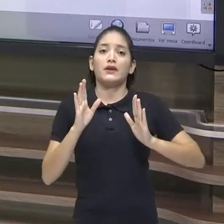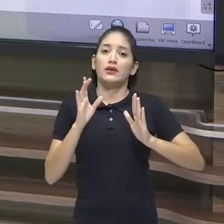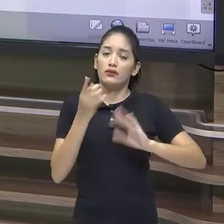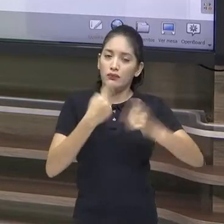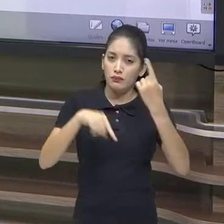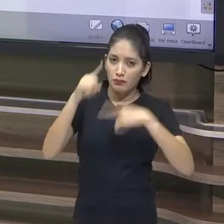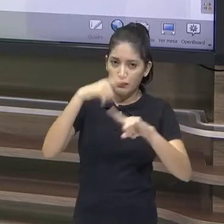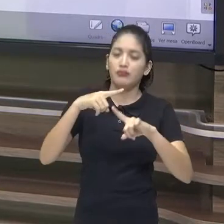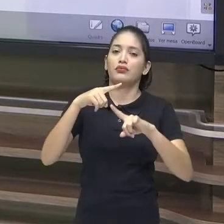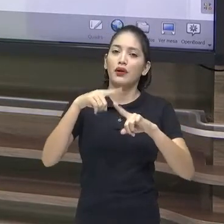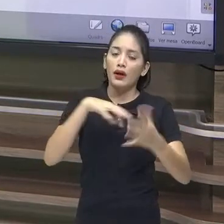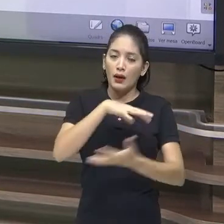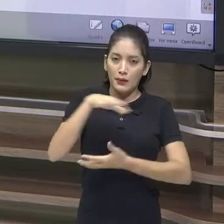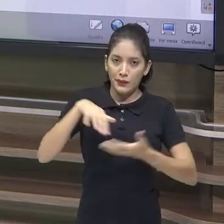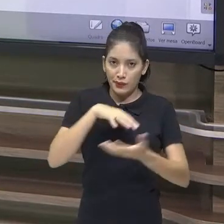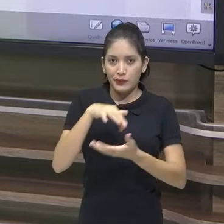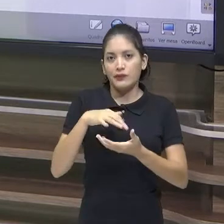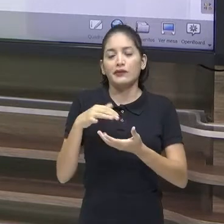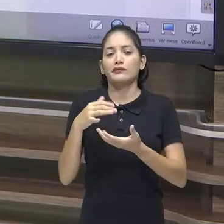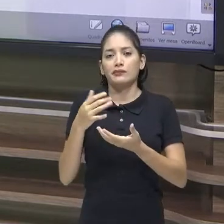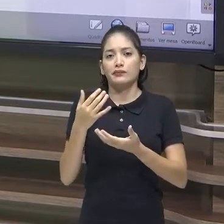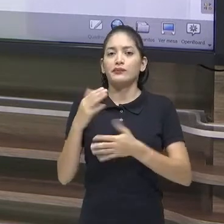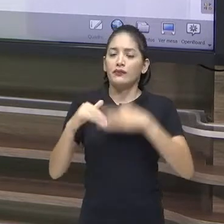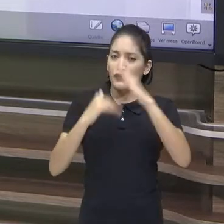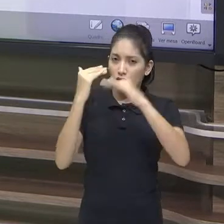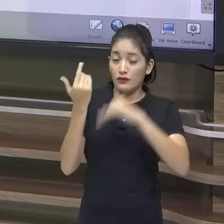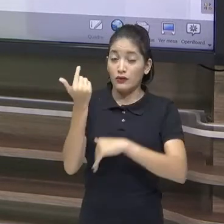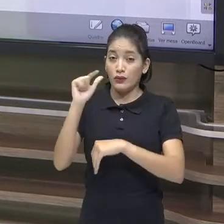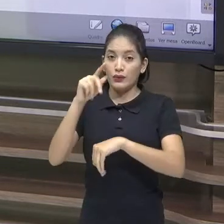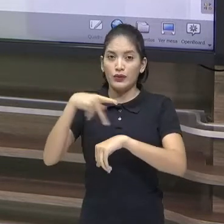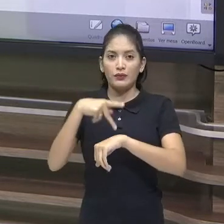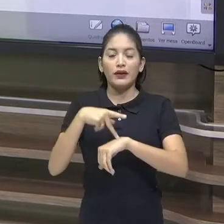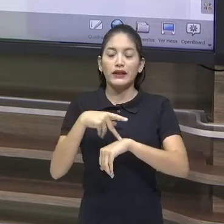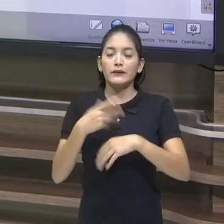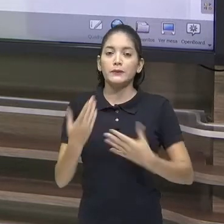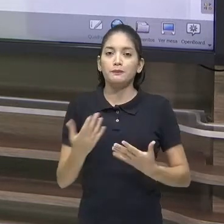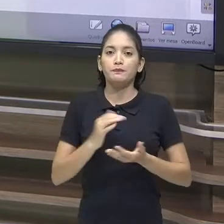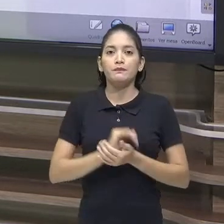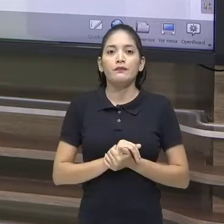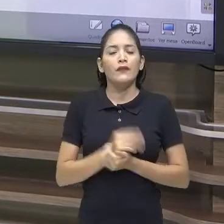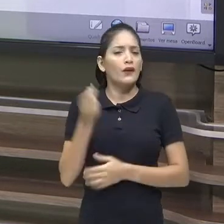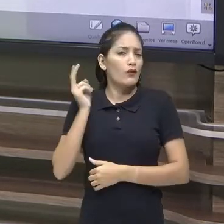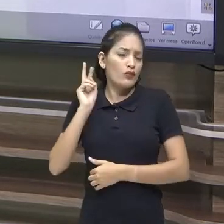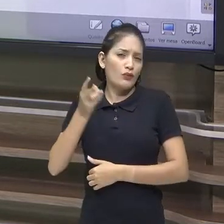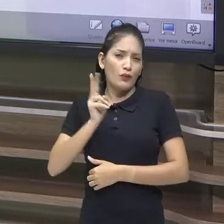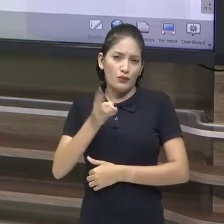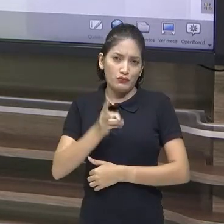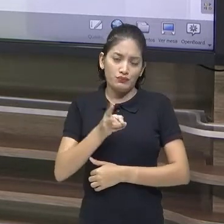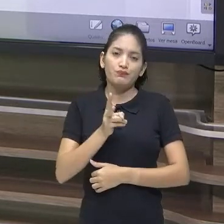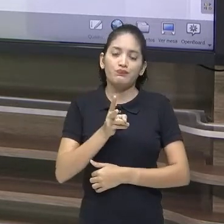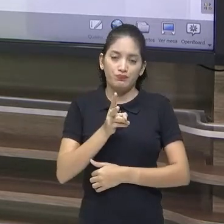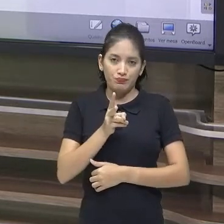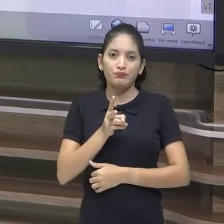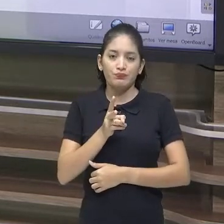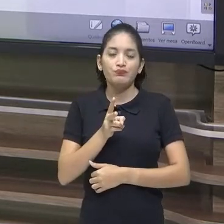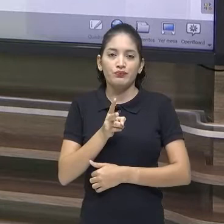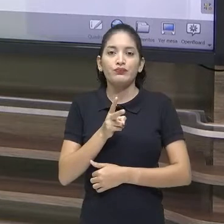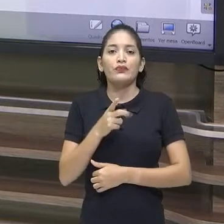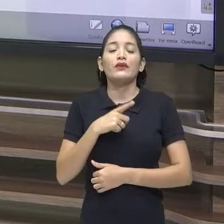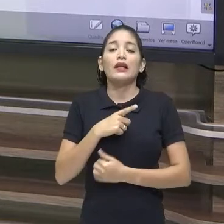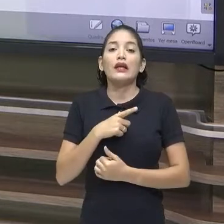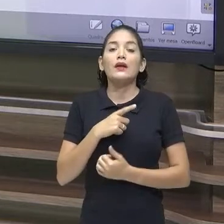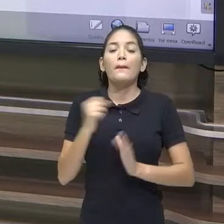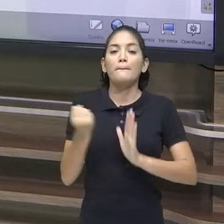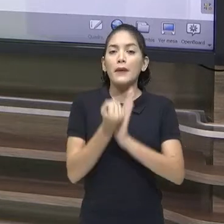Industrial também, que acabou se desenvolvendo nesses outros países, apesar de eles continuarem aí com